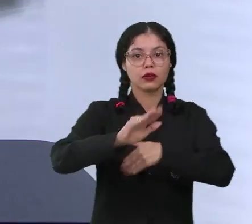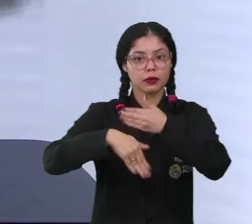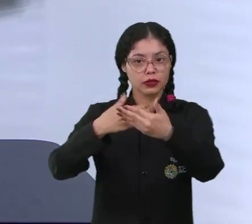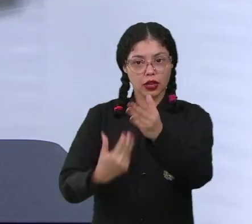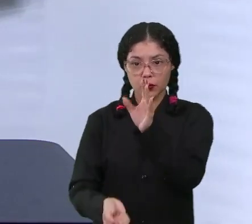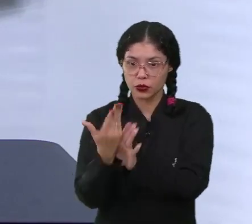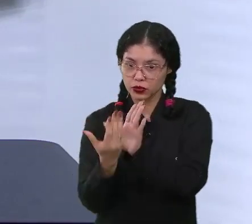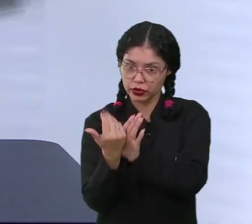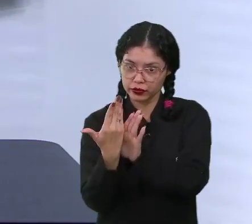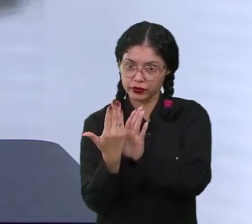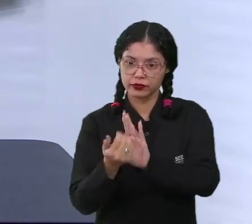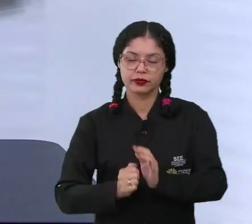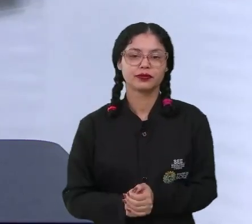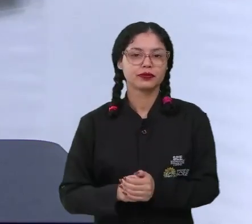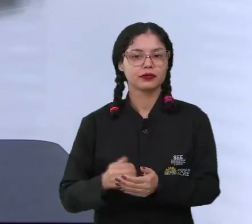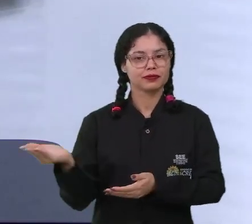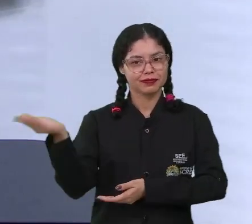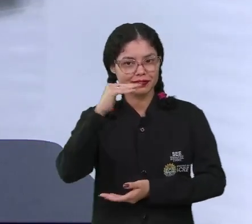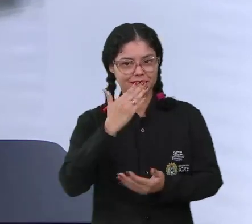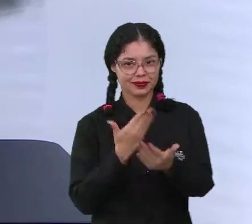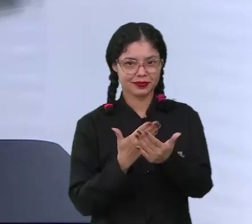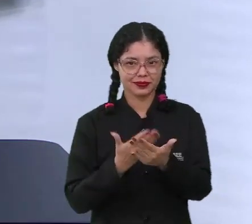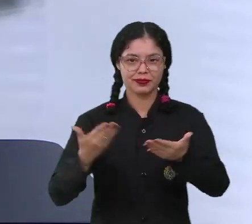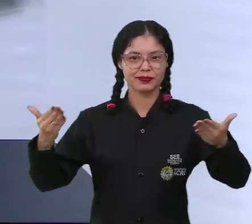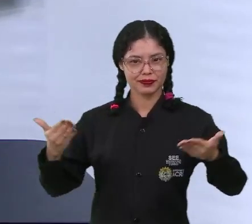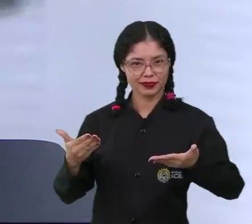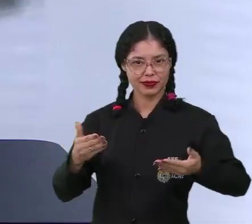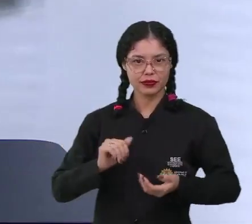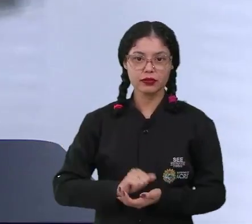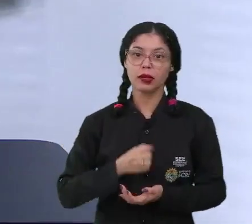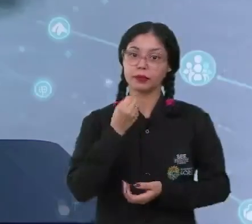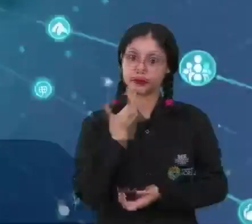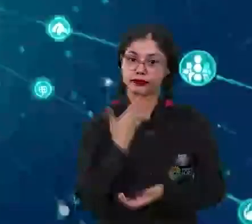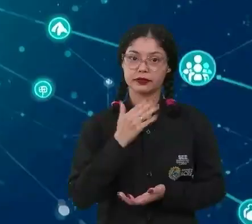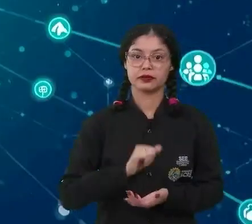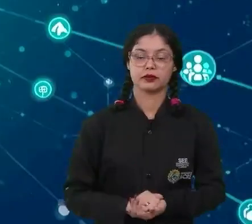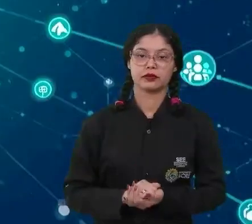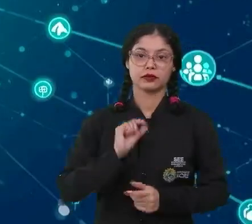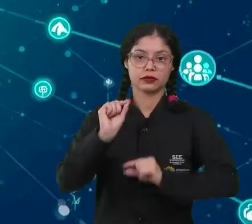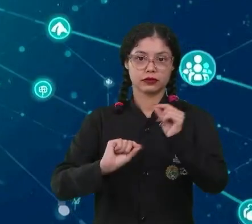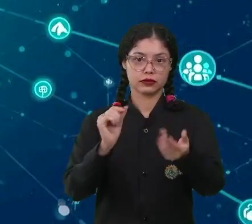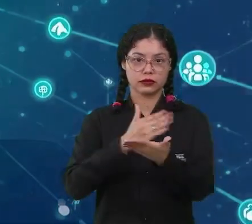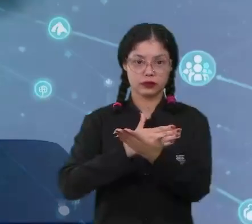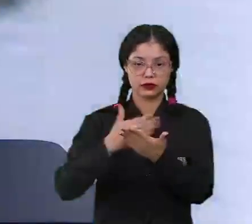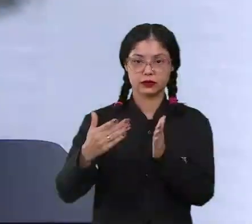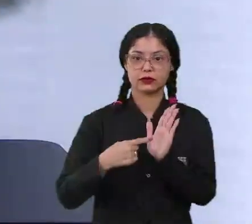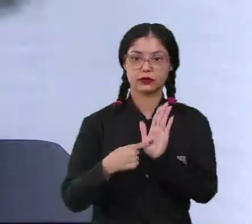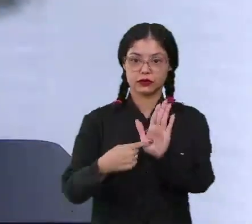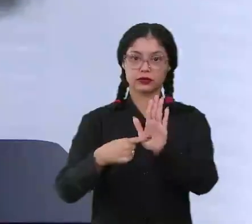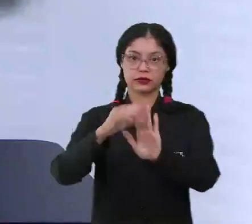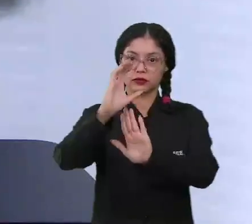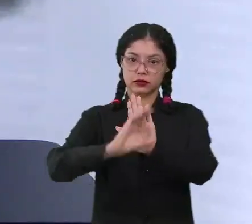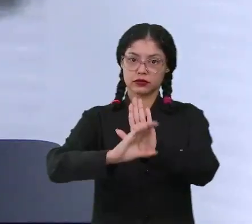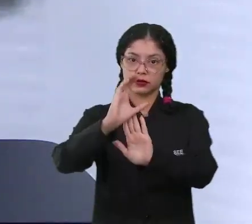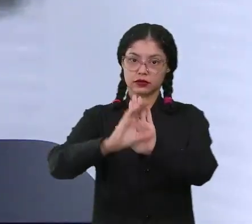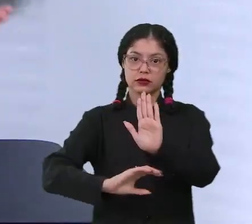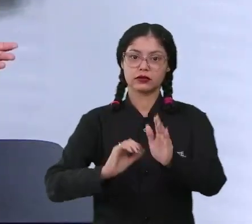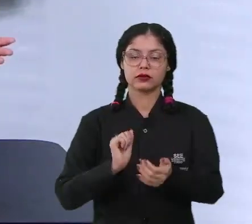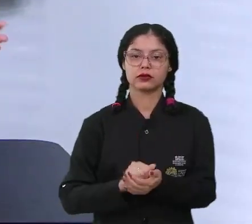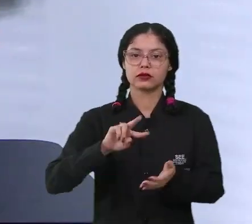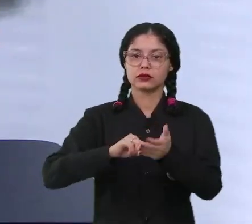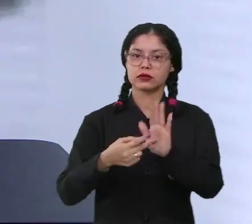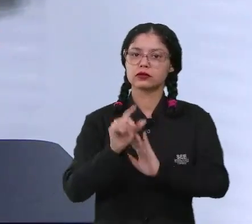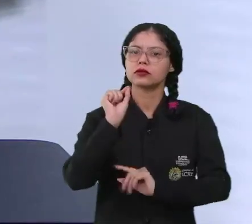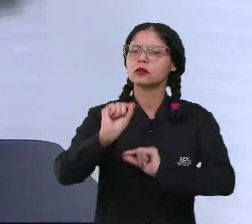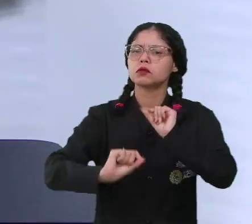processo produtivo. Vamos então à nossa aula? Bem, eu quero começar apresentando para vocês o